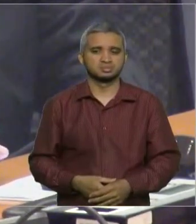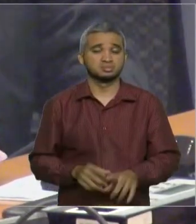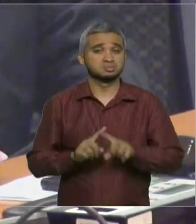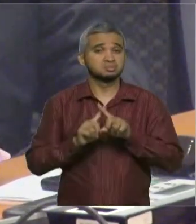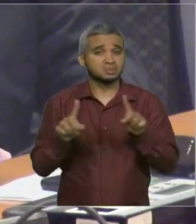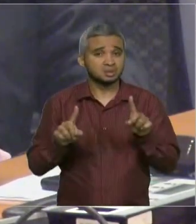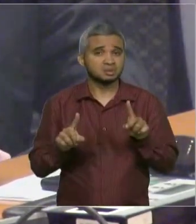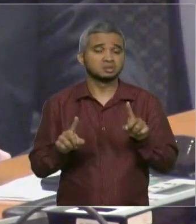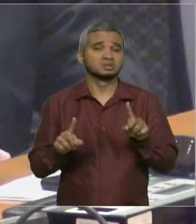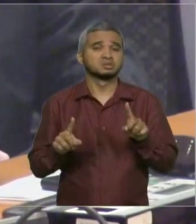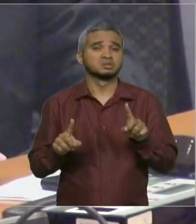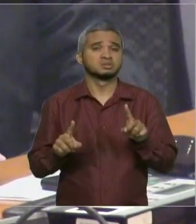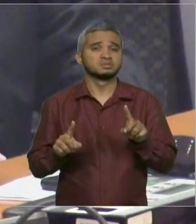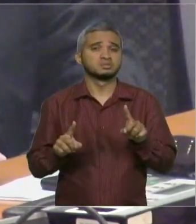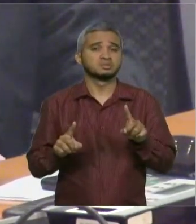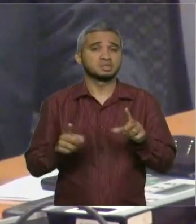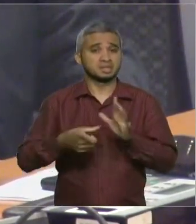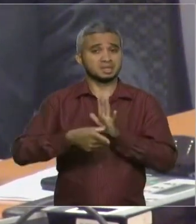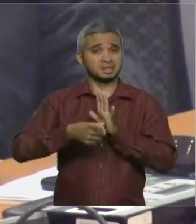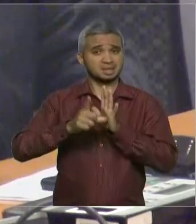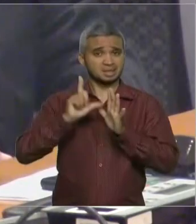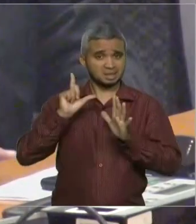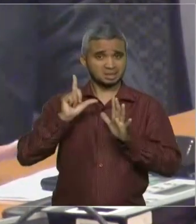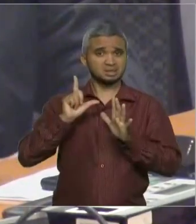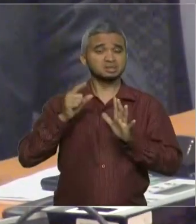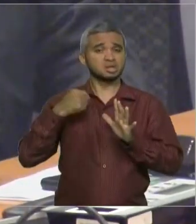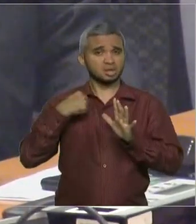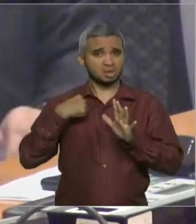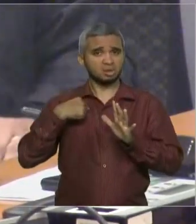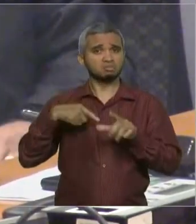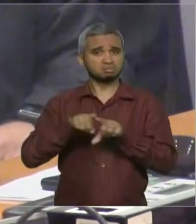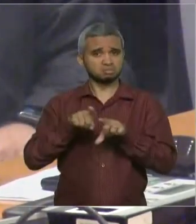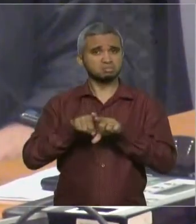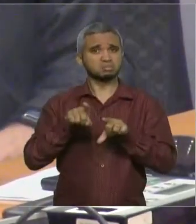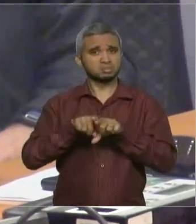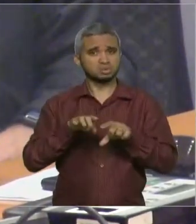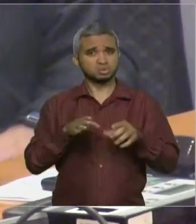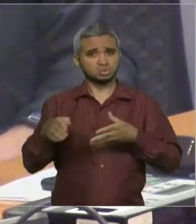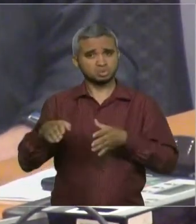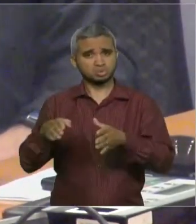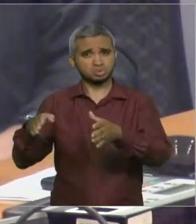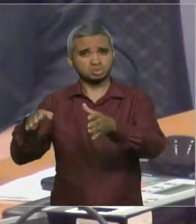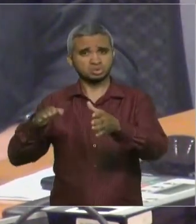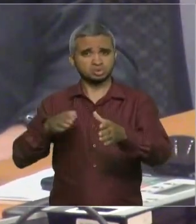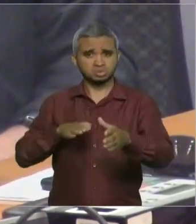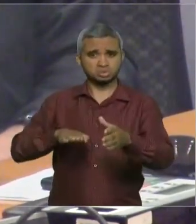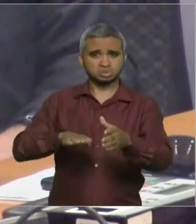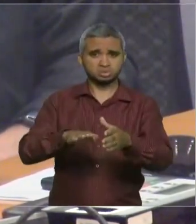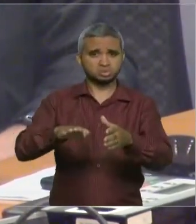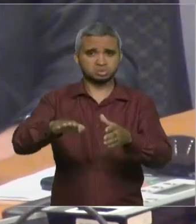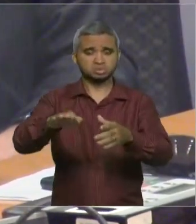semanas antes, eu tinha passado na mesma estrada e peguei essa estrada à noite.